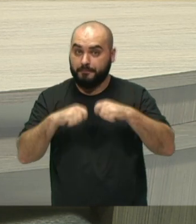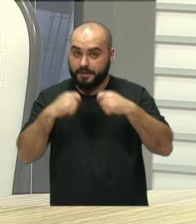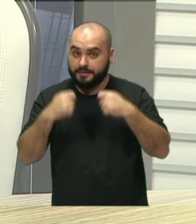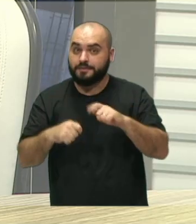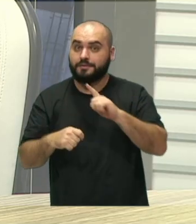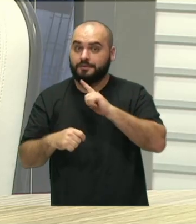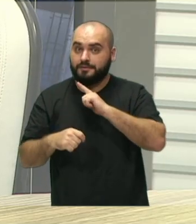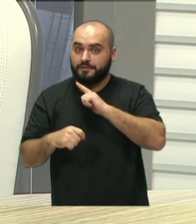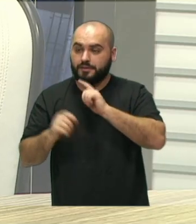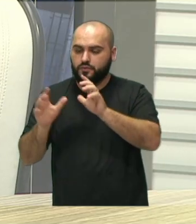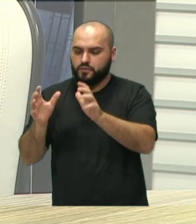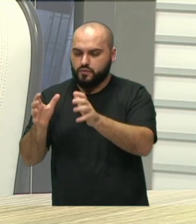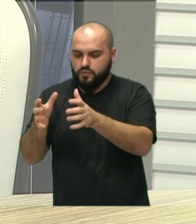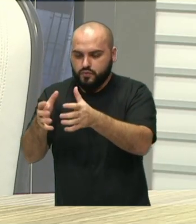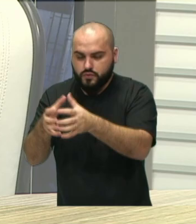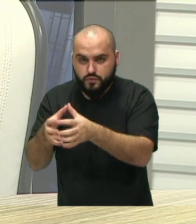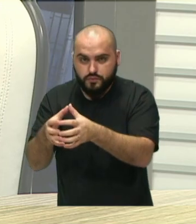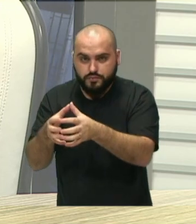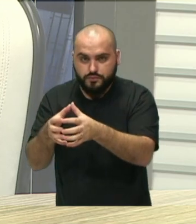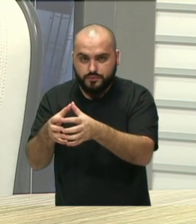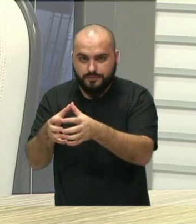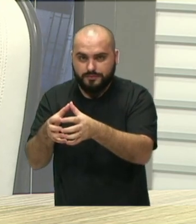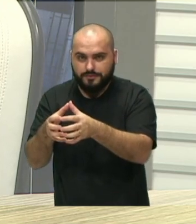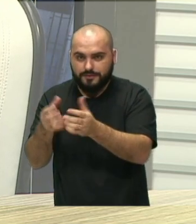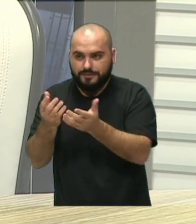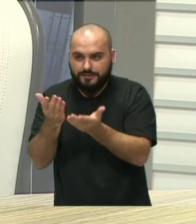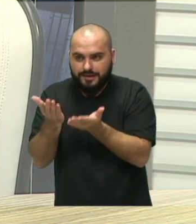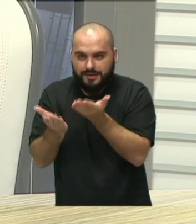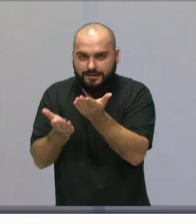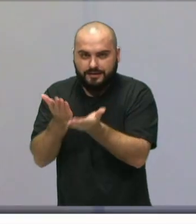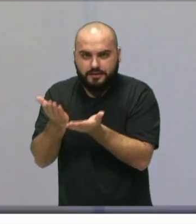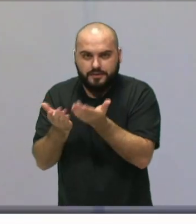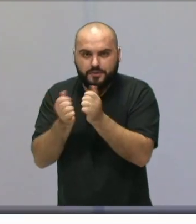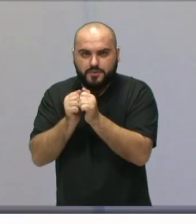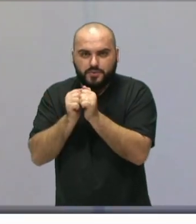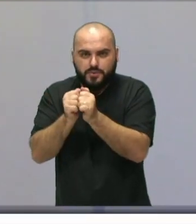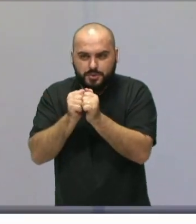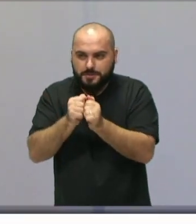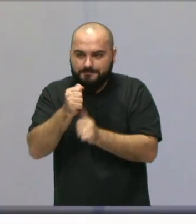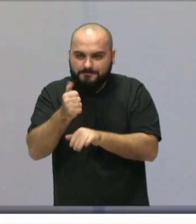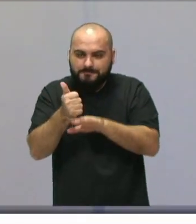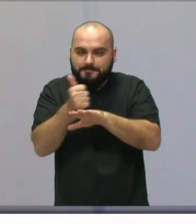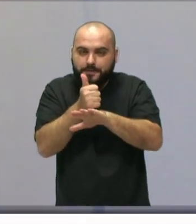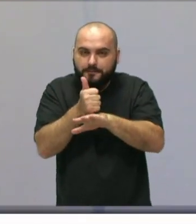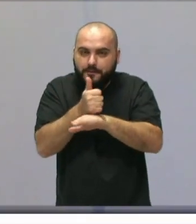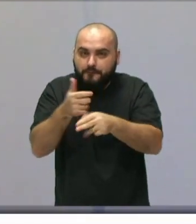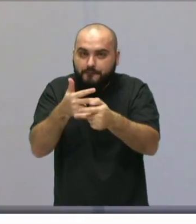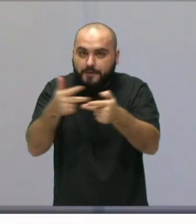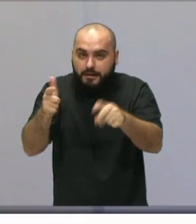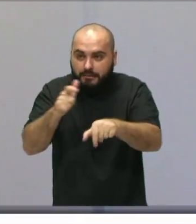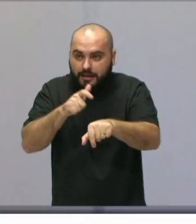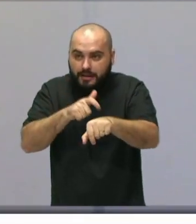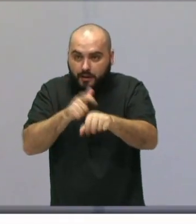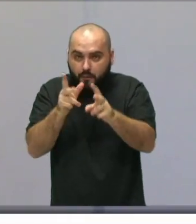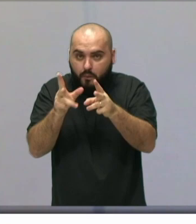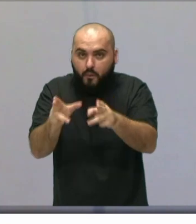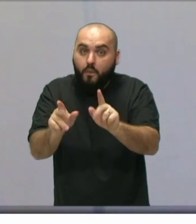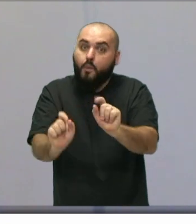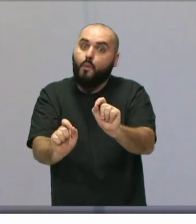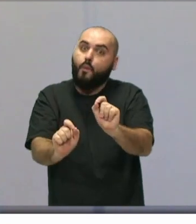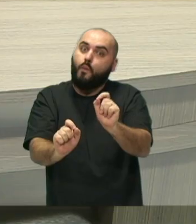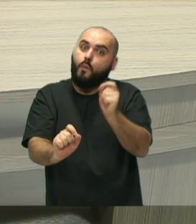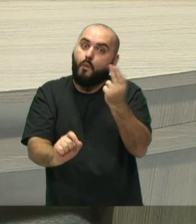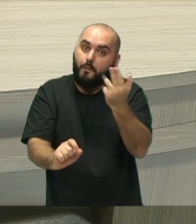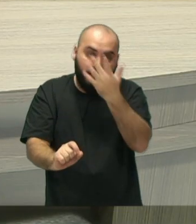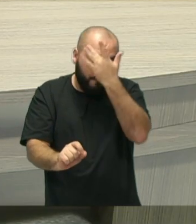fazer o conjunto desse tratamento com vários profissionais ao mesmo tempo, ou as